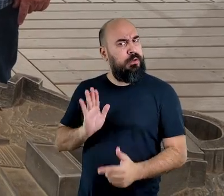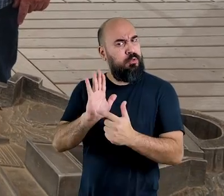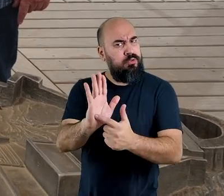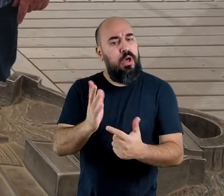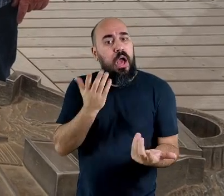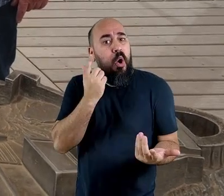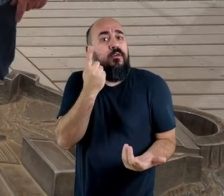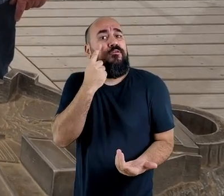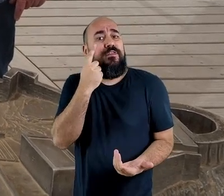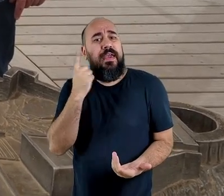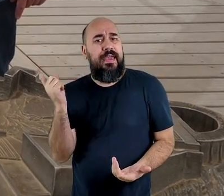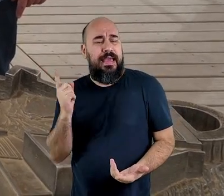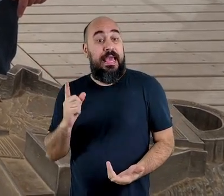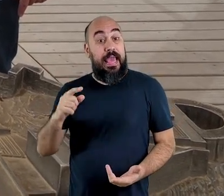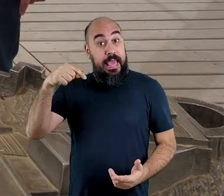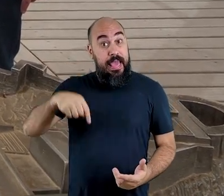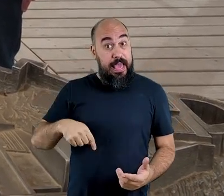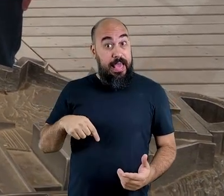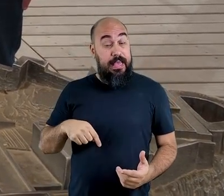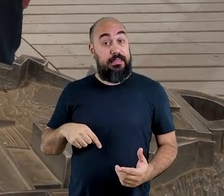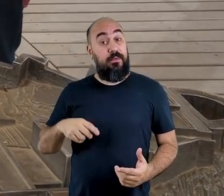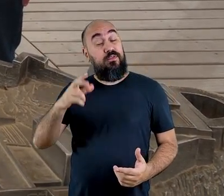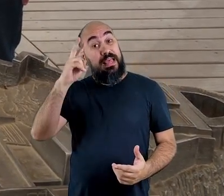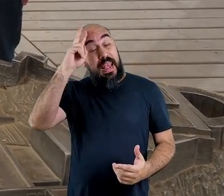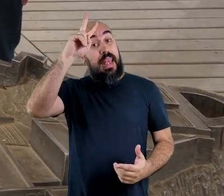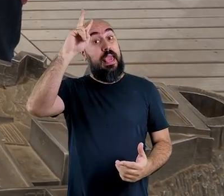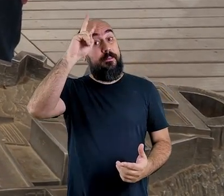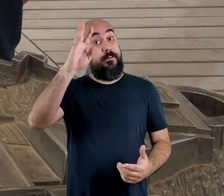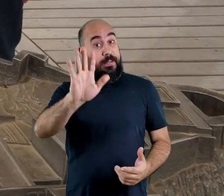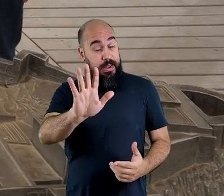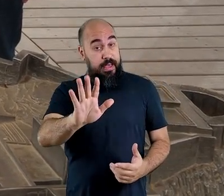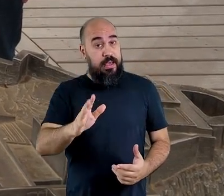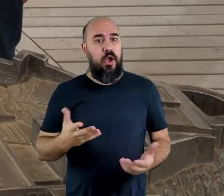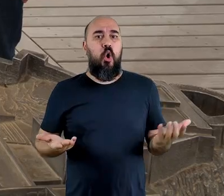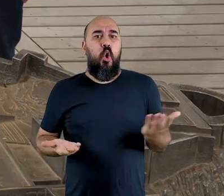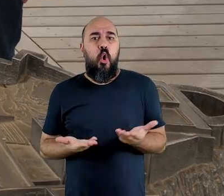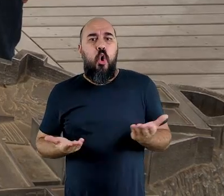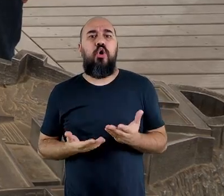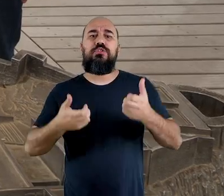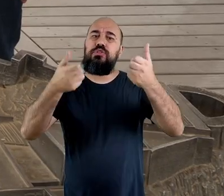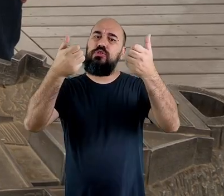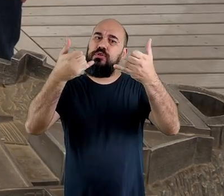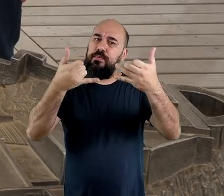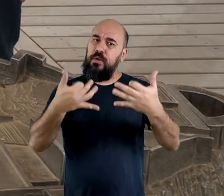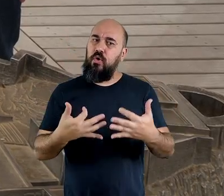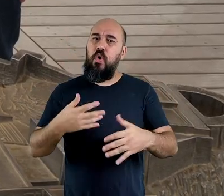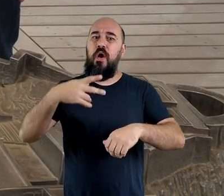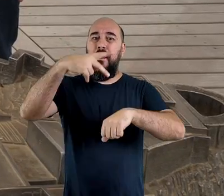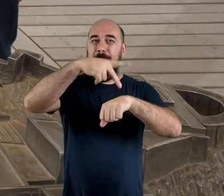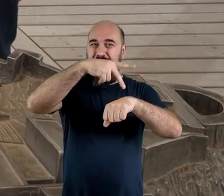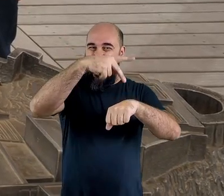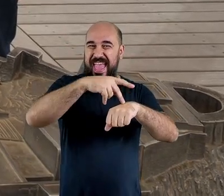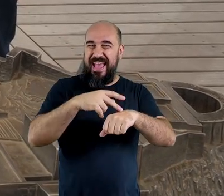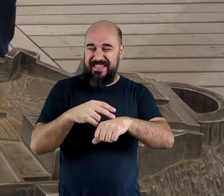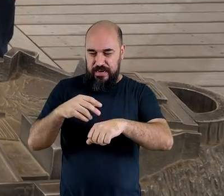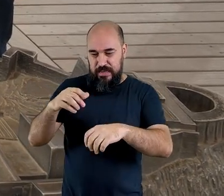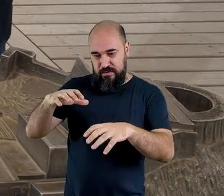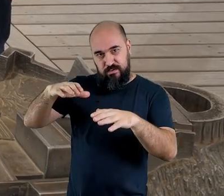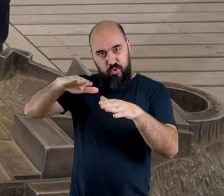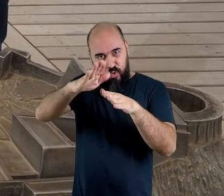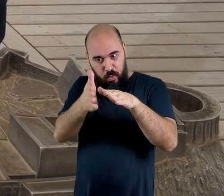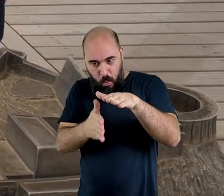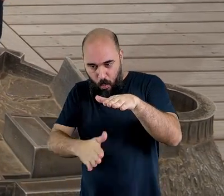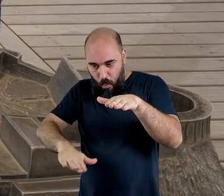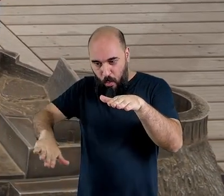uma referência e relembrar, nós começamos o programa de hoje falando da pedreira de onde eles tiravam a matéria-prima